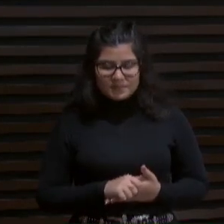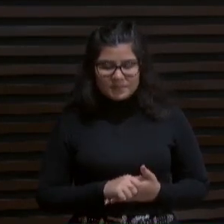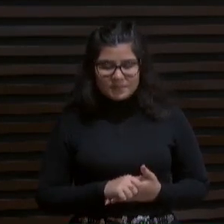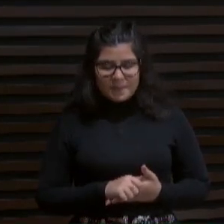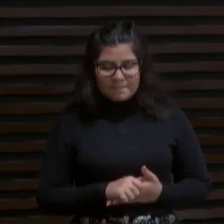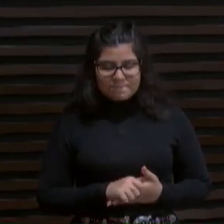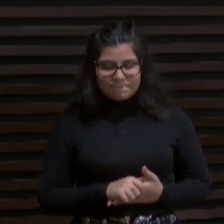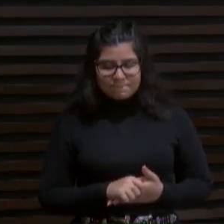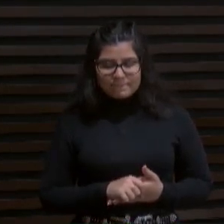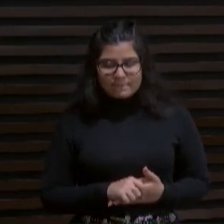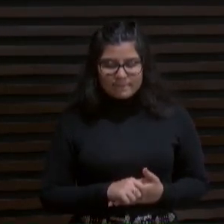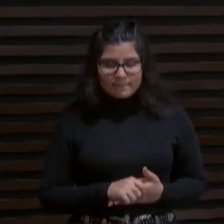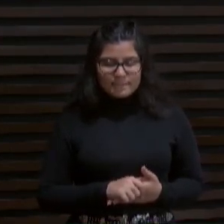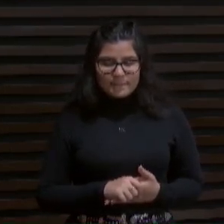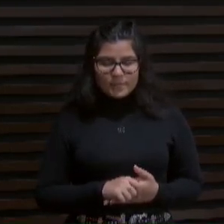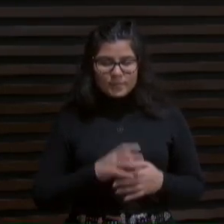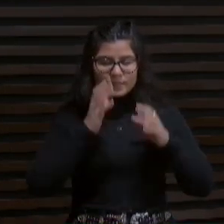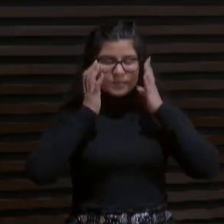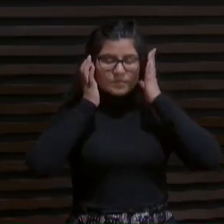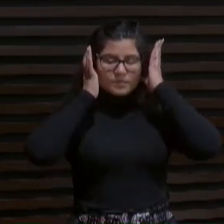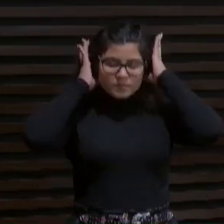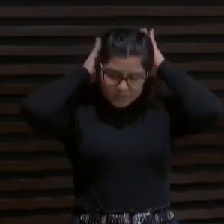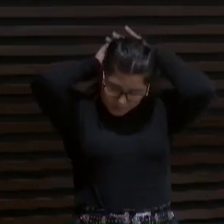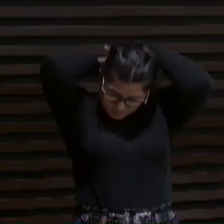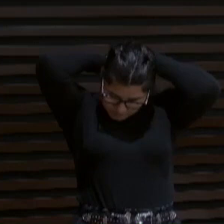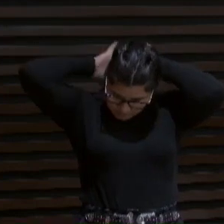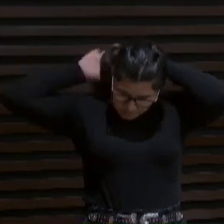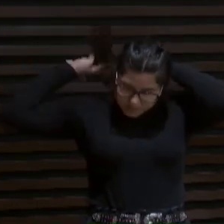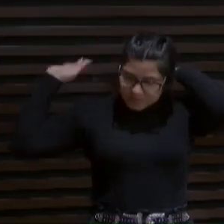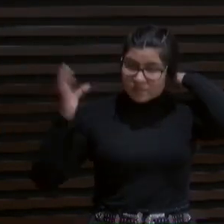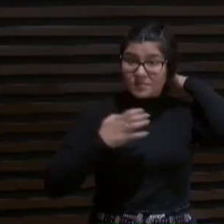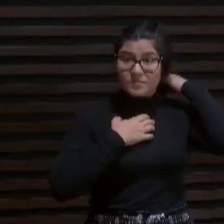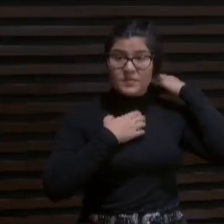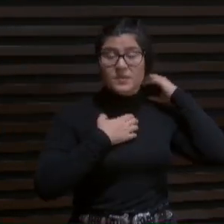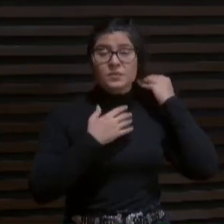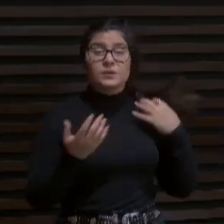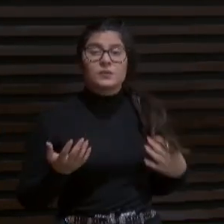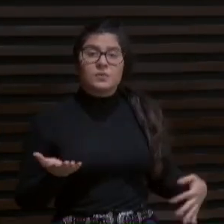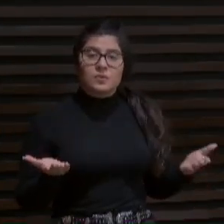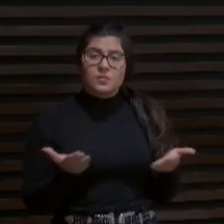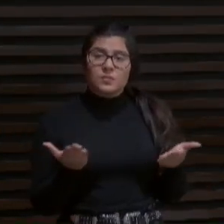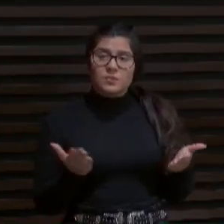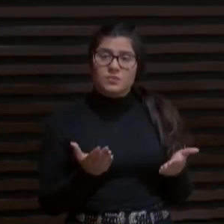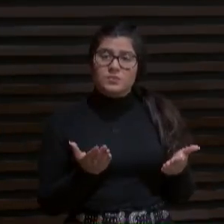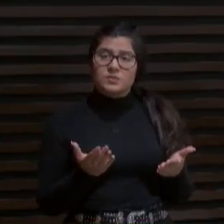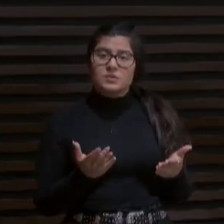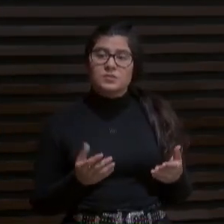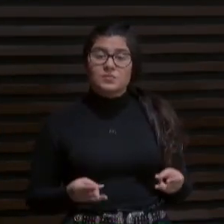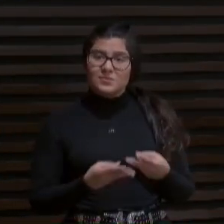isso. E da mesma maneira como ainda hoje, os judeus que estão em